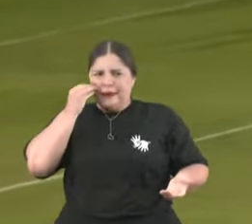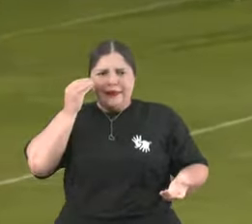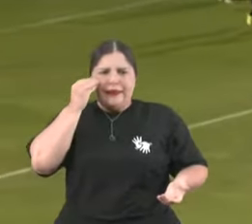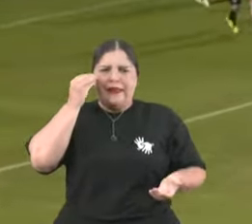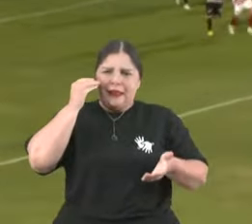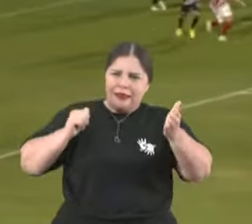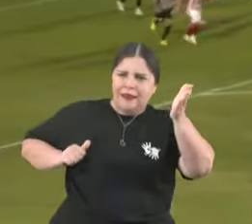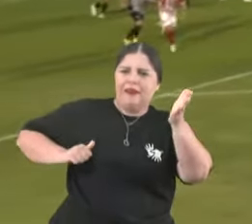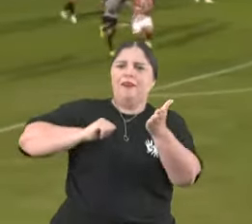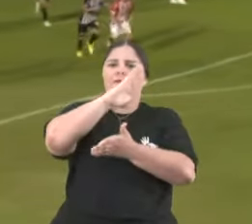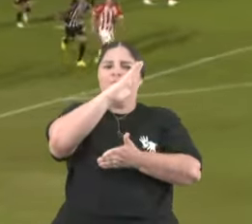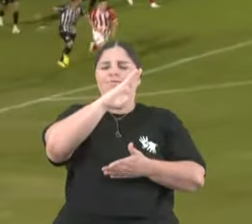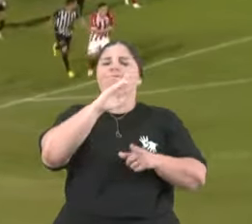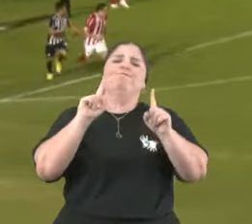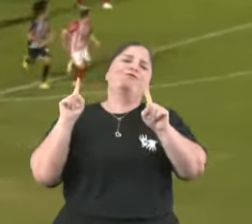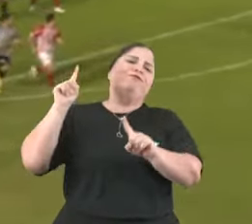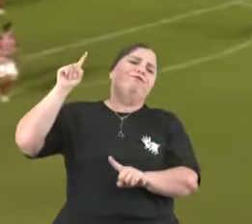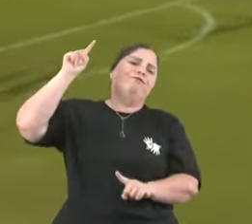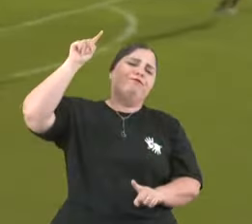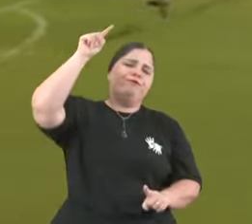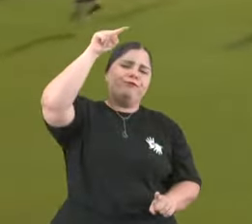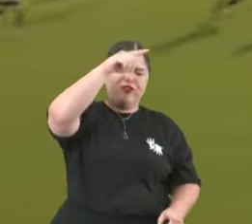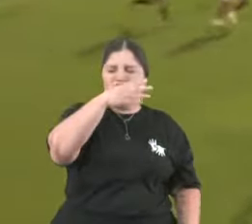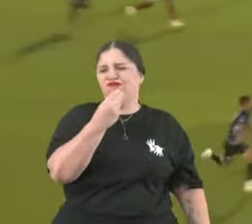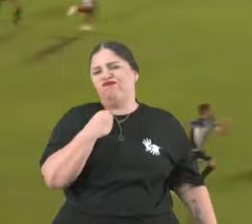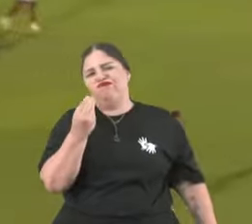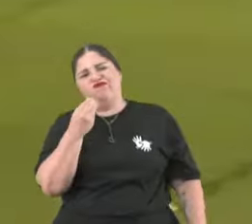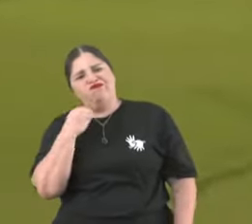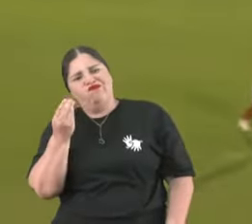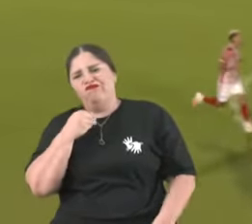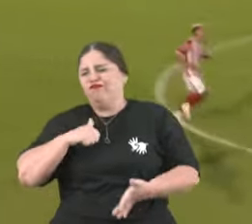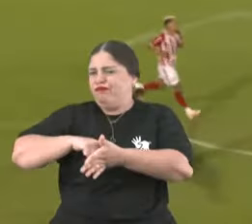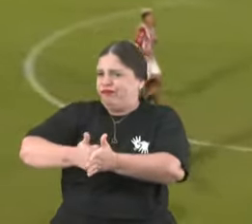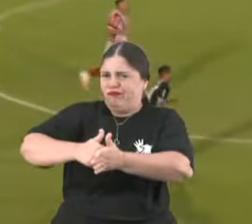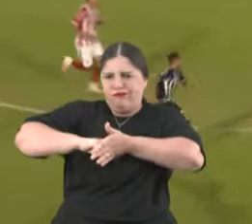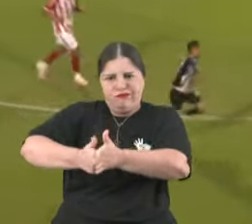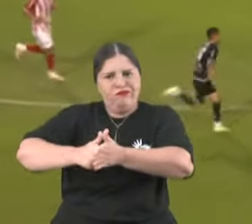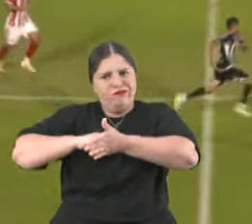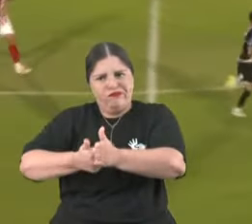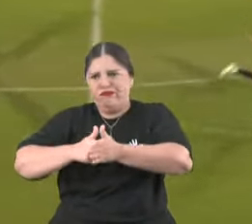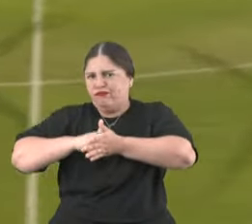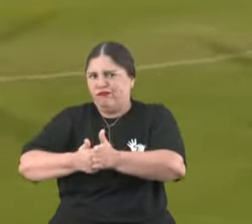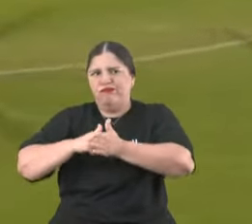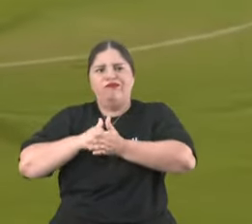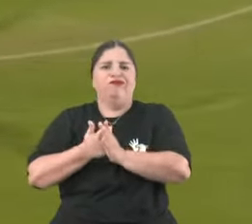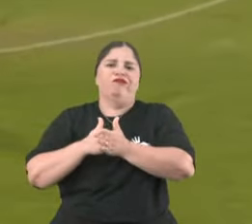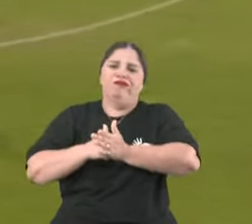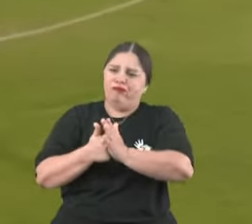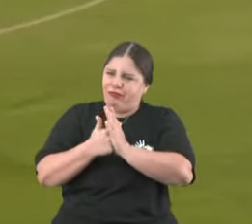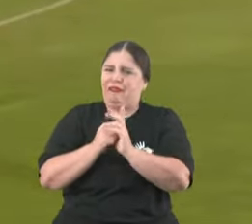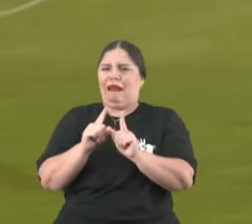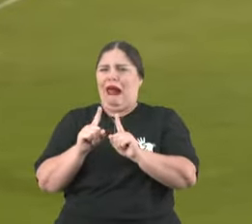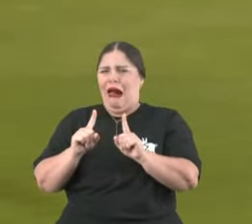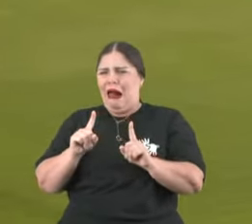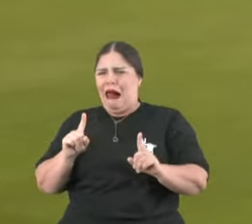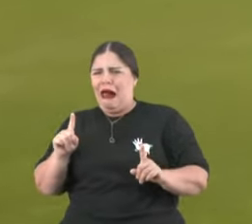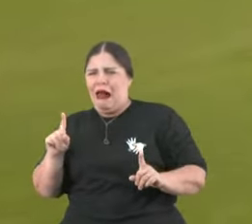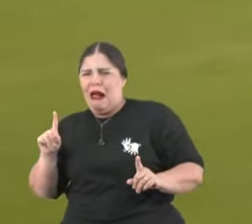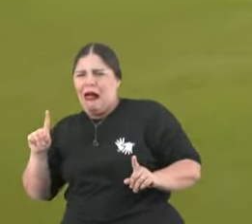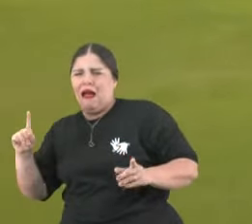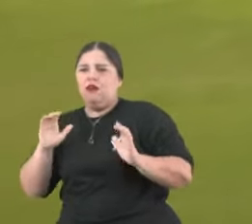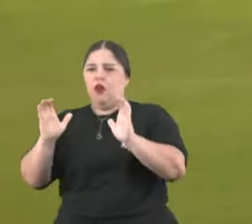Hereda mandou essa bola na área. Corte feito pela marcação. Didira despacha. Diz pro Kellyton, vai menino, se vira